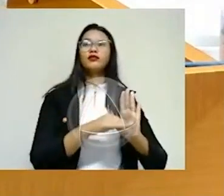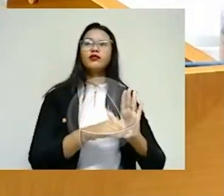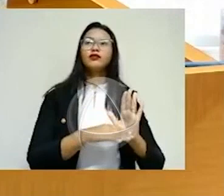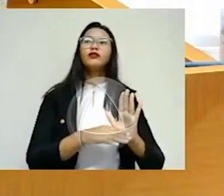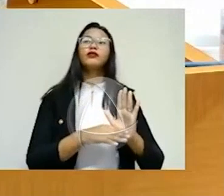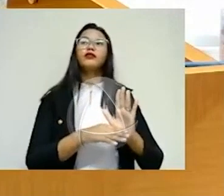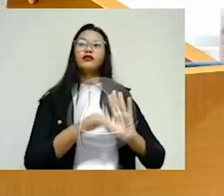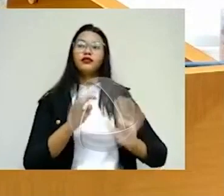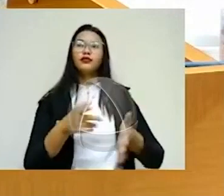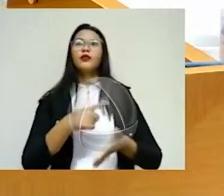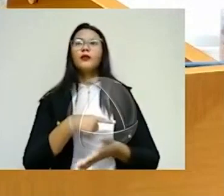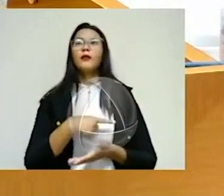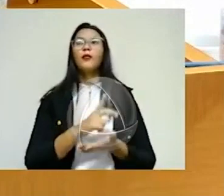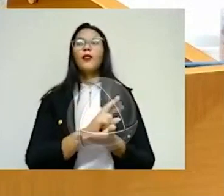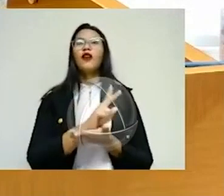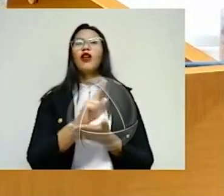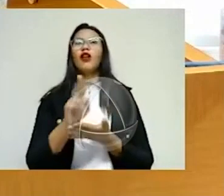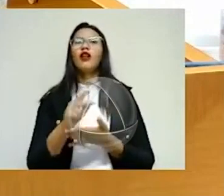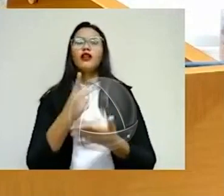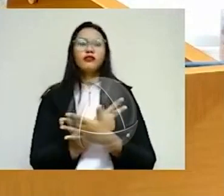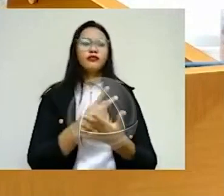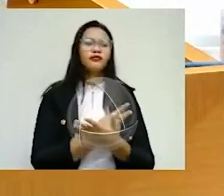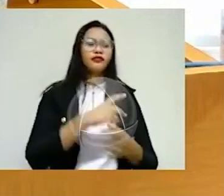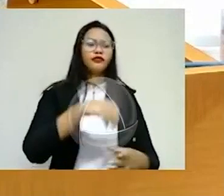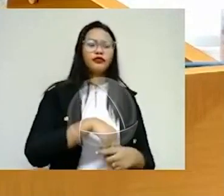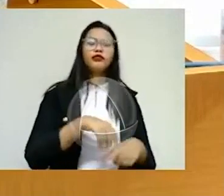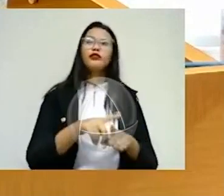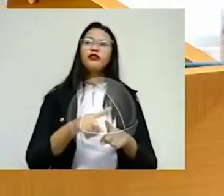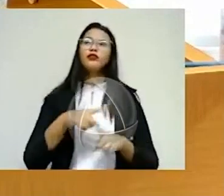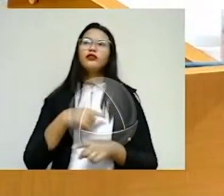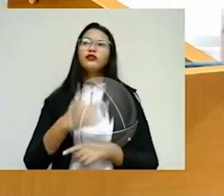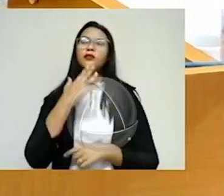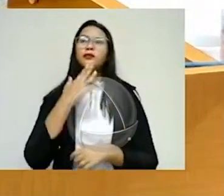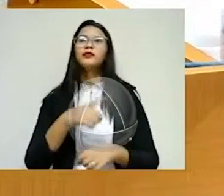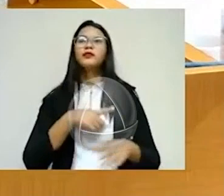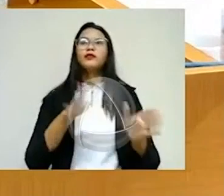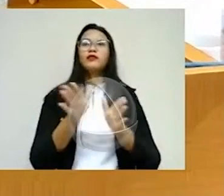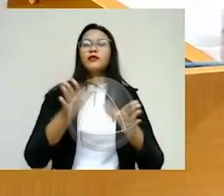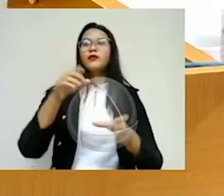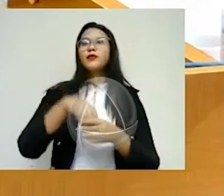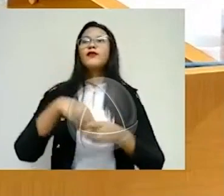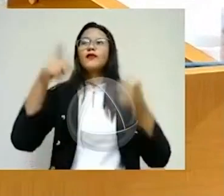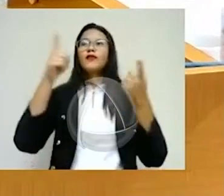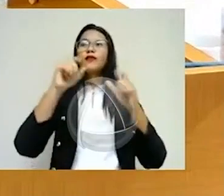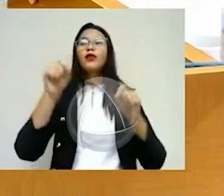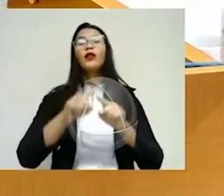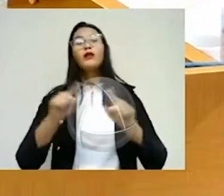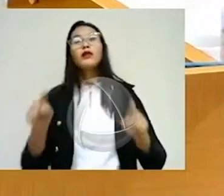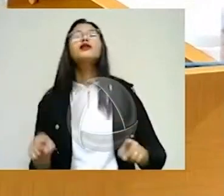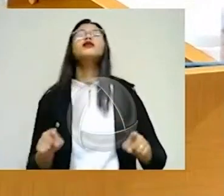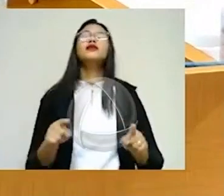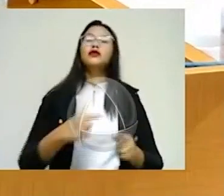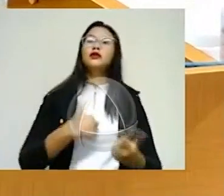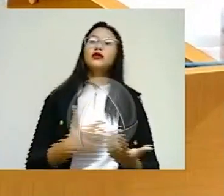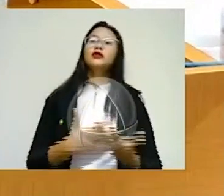feita uma auditoria e realmente foi encontrado diversas irregularidades, mas o processo ainda está em tramitação aqui no